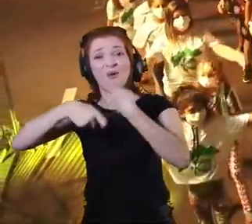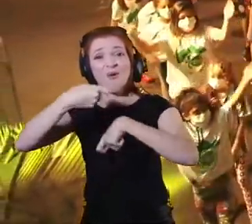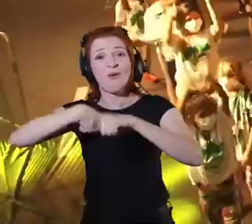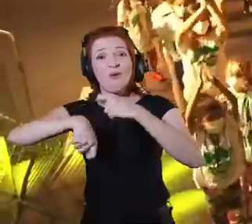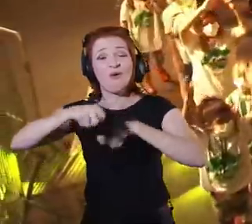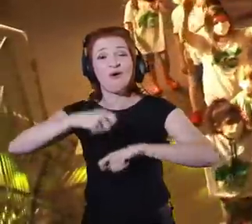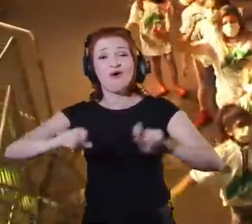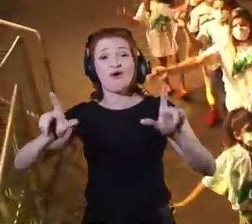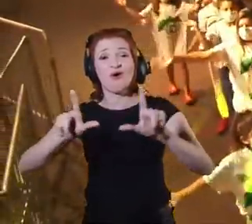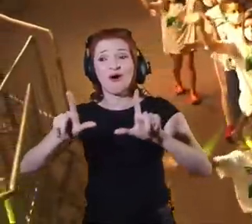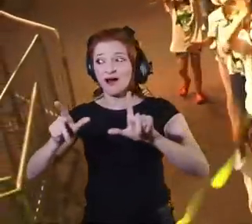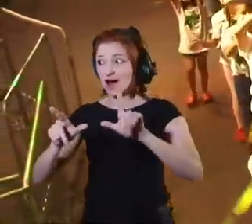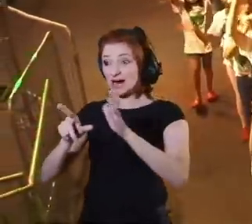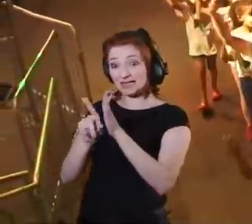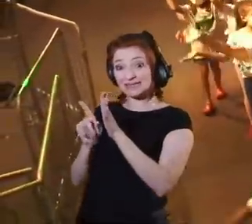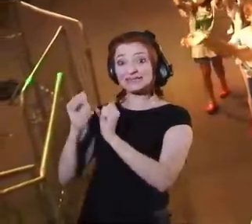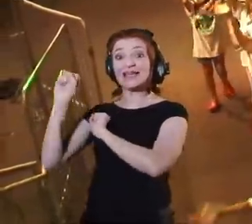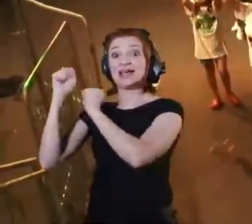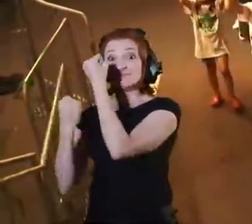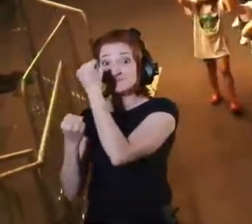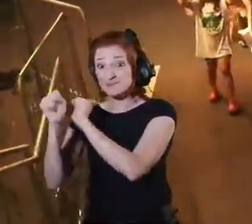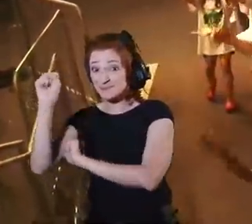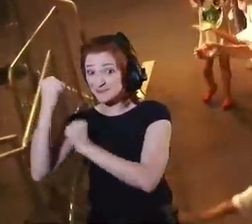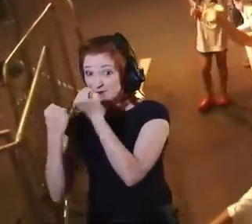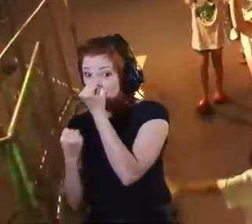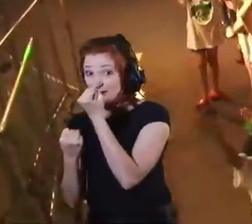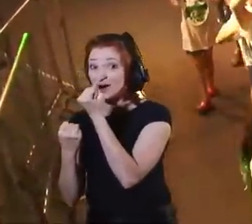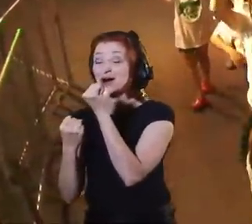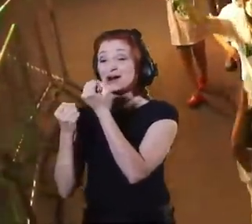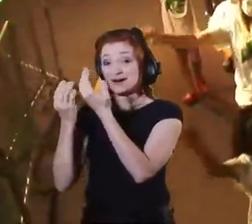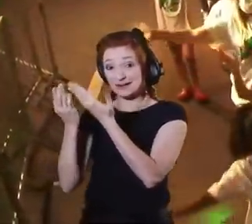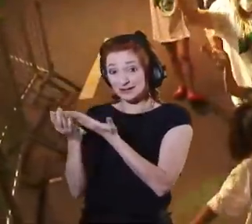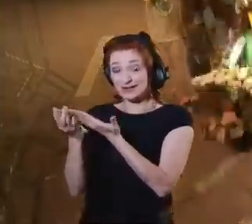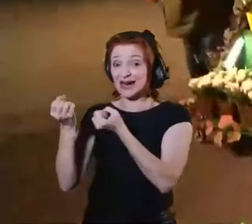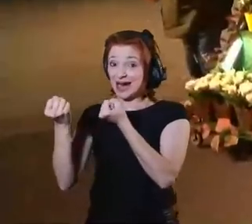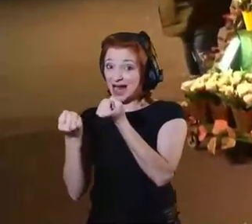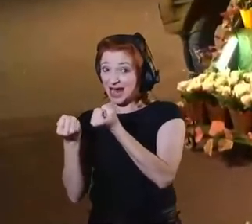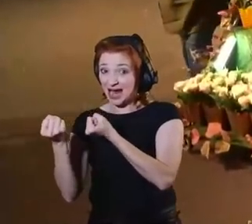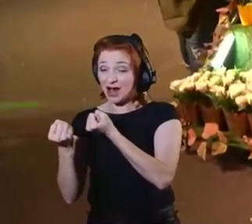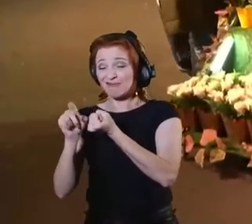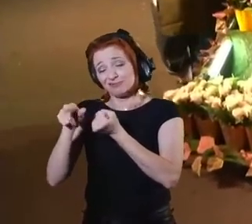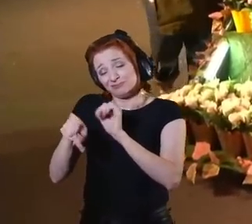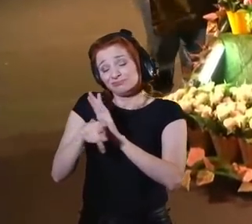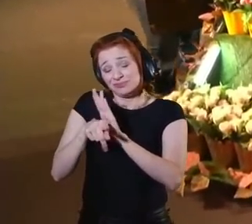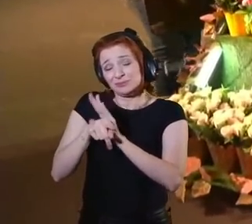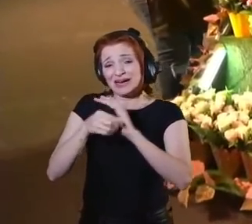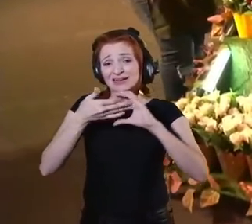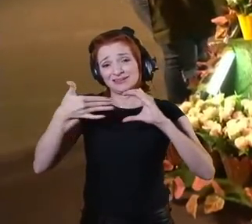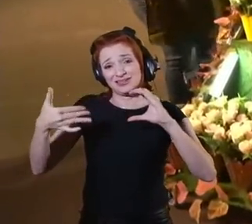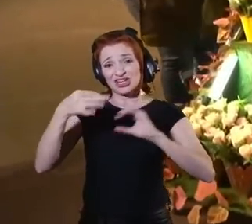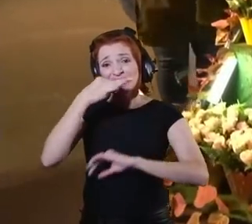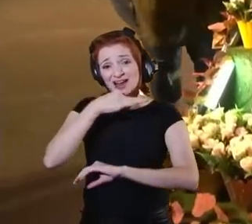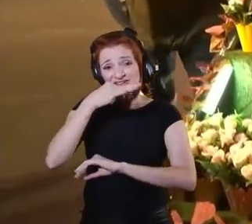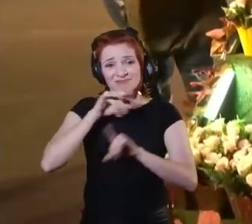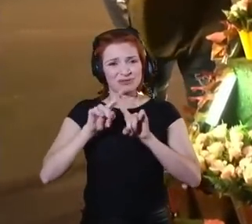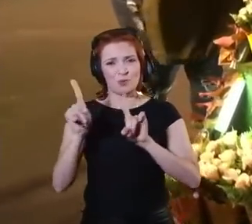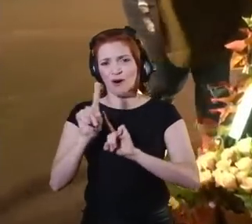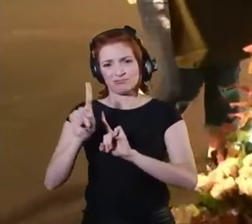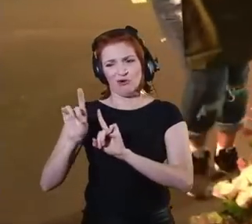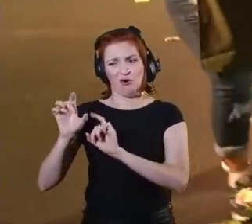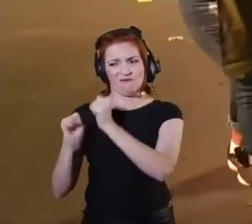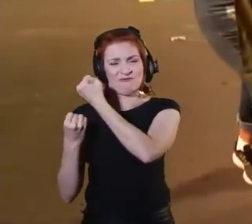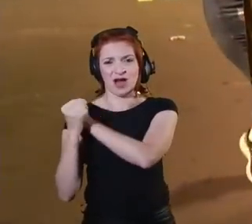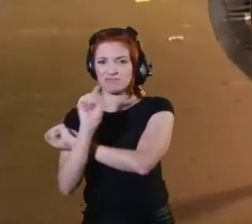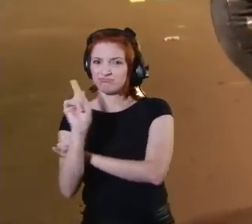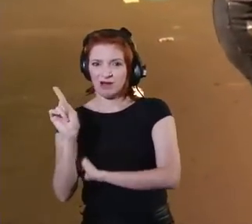destaque para a indústria com o carro da lamparina ao grafeno, que é uma das grandes características da nossa cidade, mas não fica só na indústria, nós